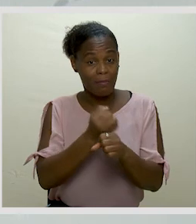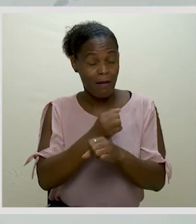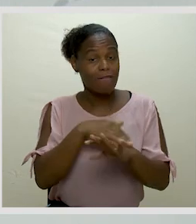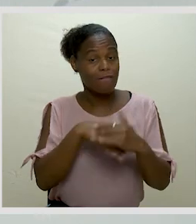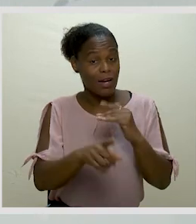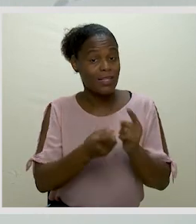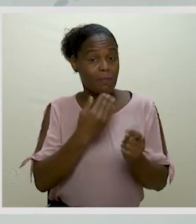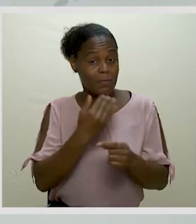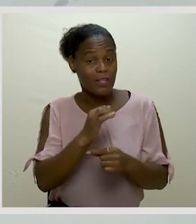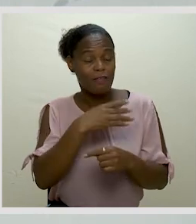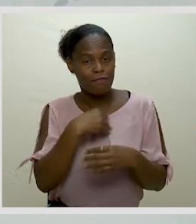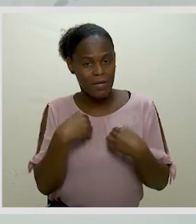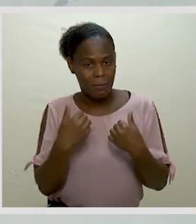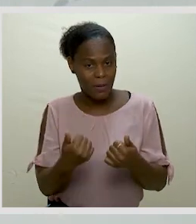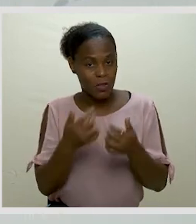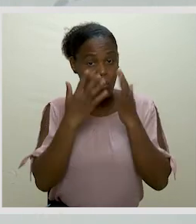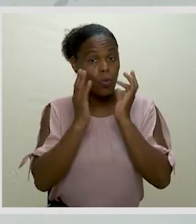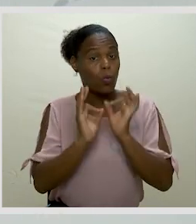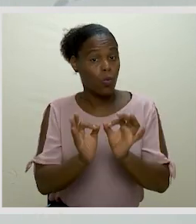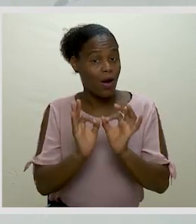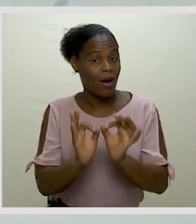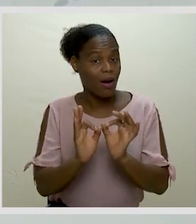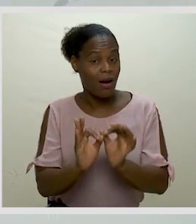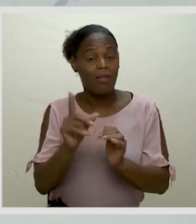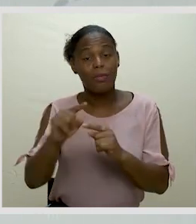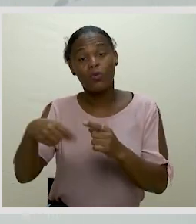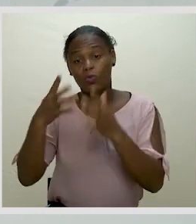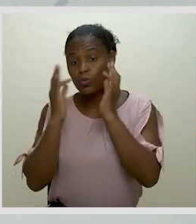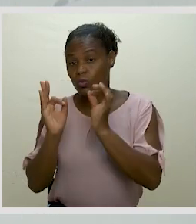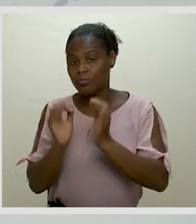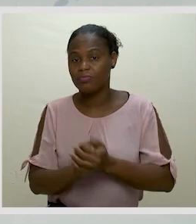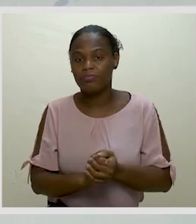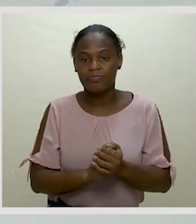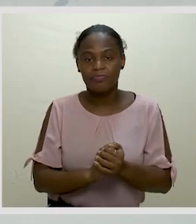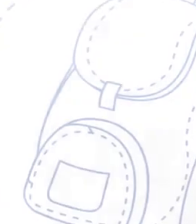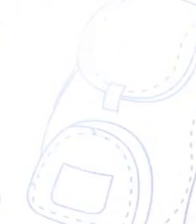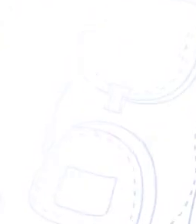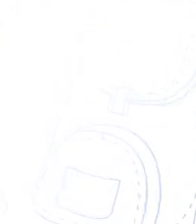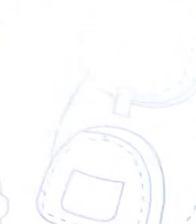Façam o trabalho que eu pedi, fiquem bem, cuidem-se e cuidem dos outros.